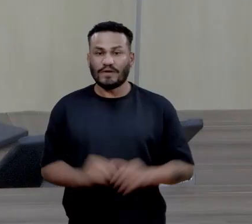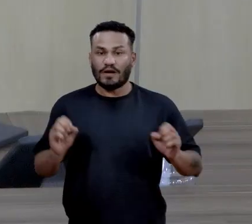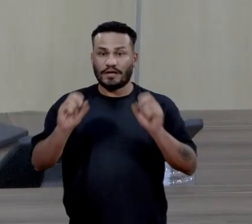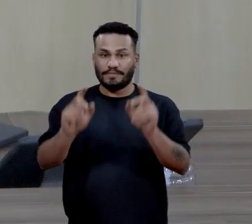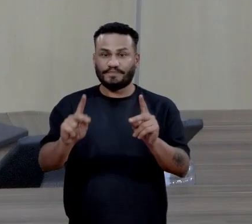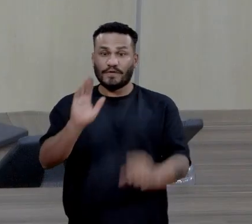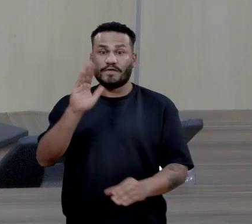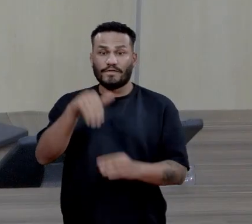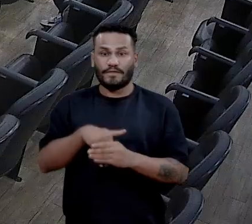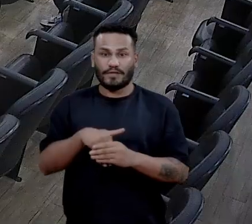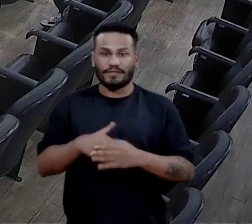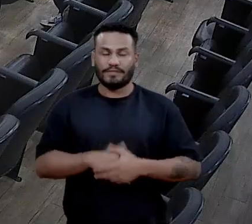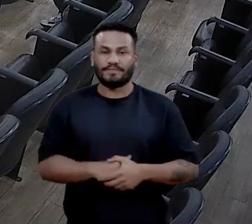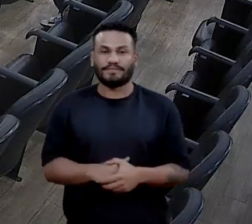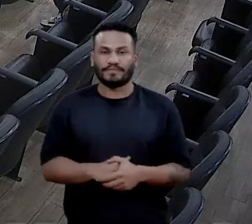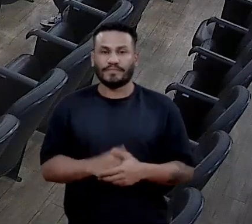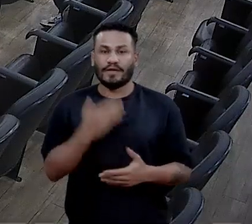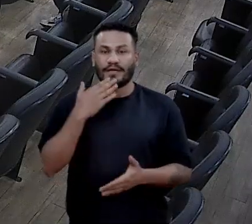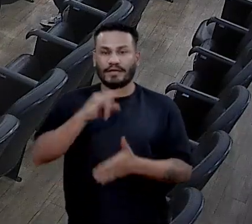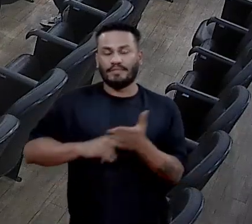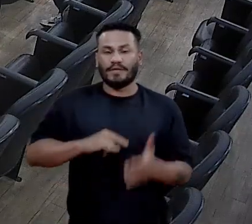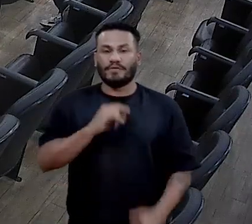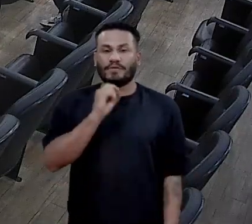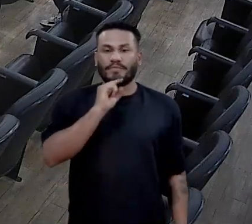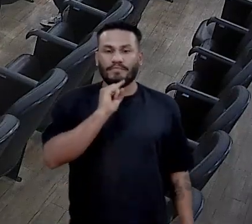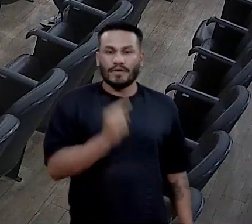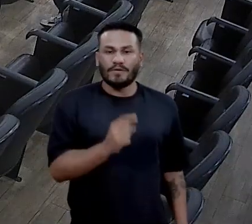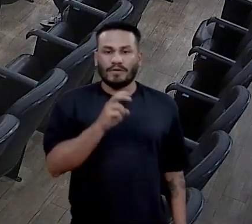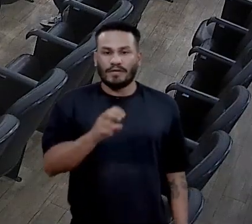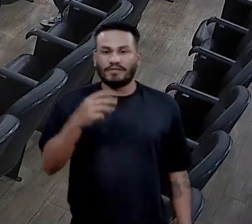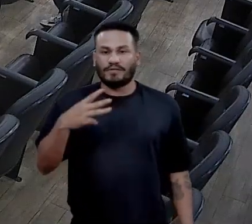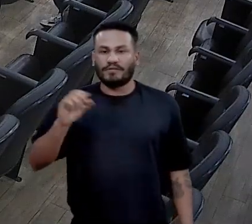Ok, em votação. Requerimento 1538.